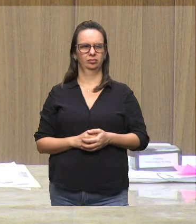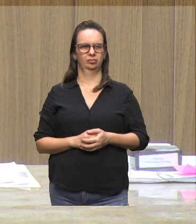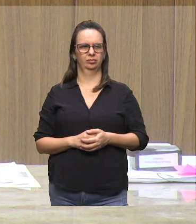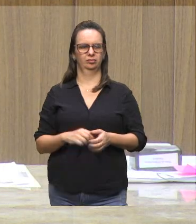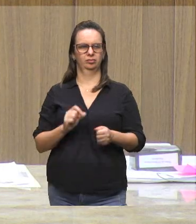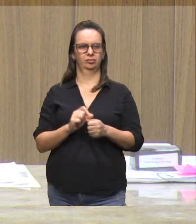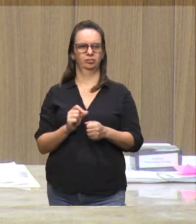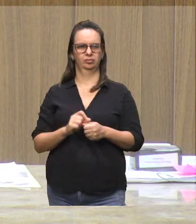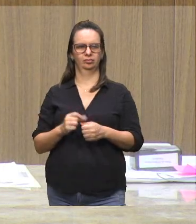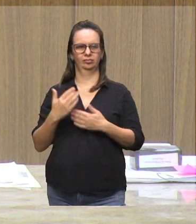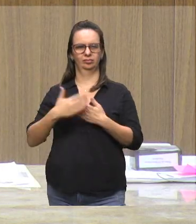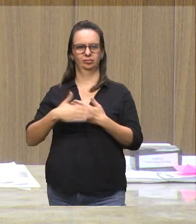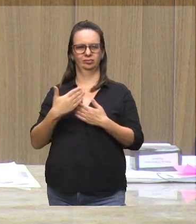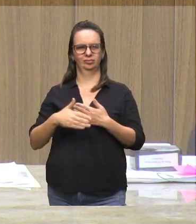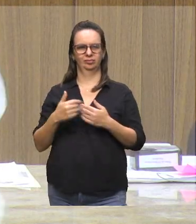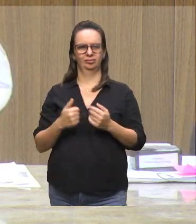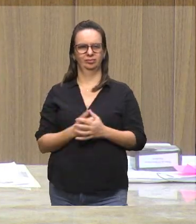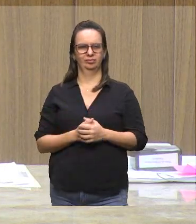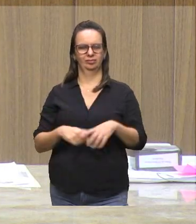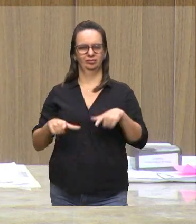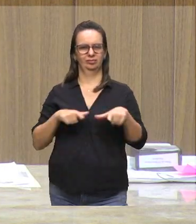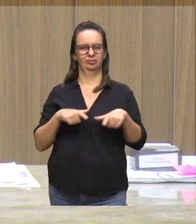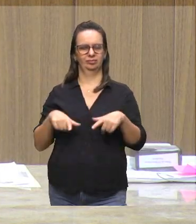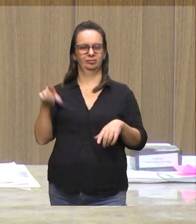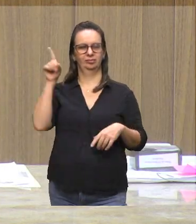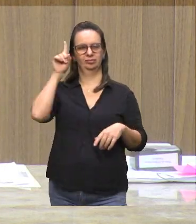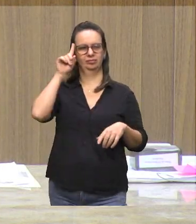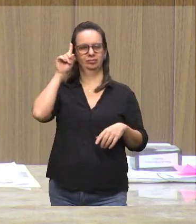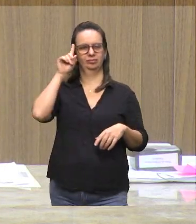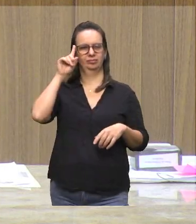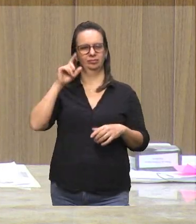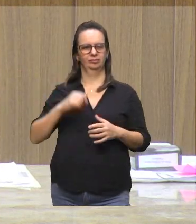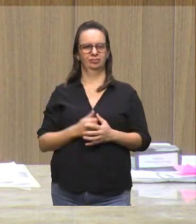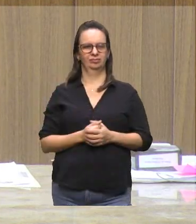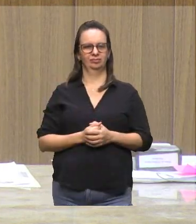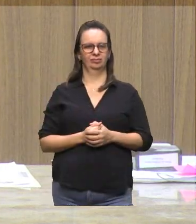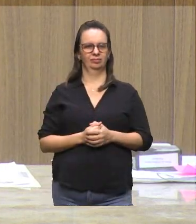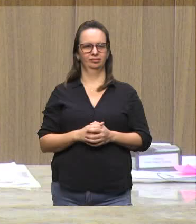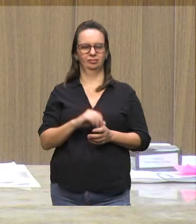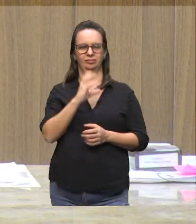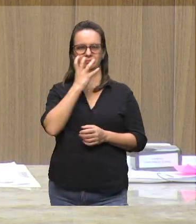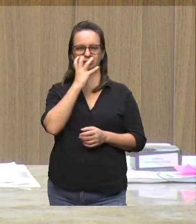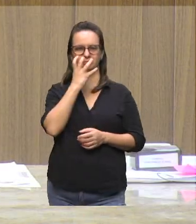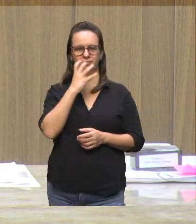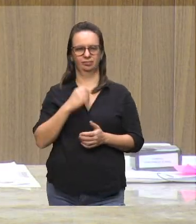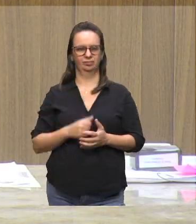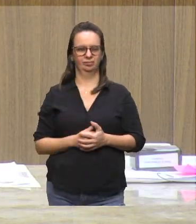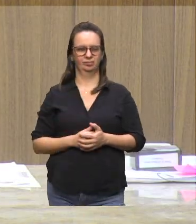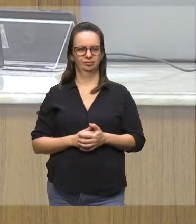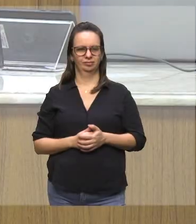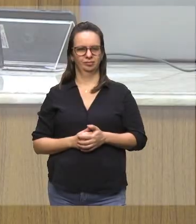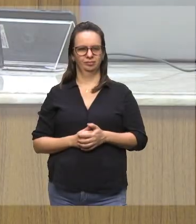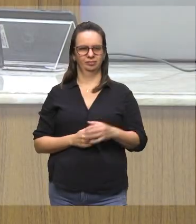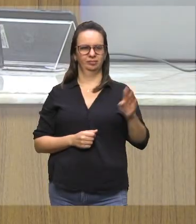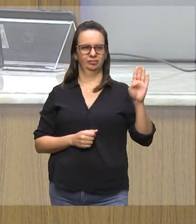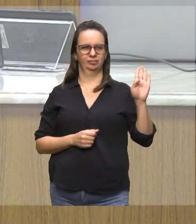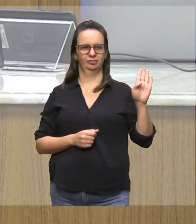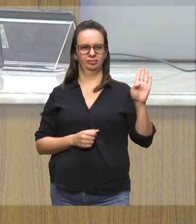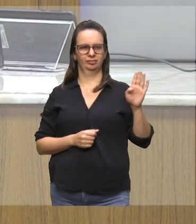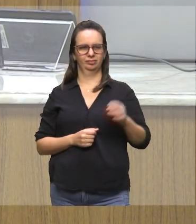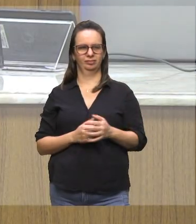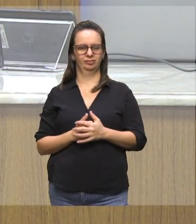de presença para passarmos para a ordem do dia. Alexandre Cobra Vence. Alexandre Cachorrão